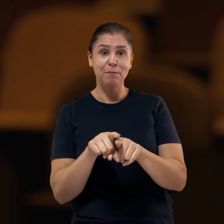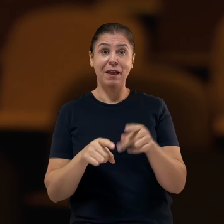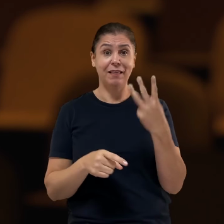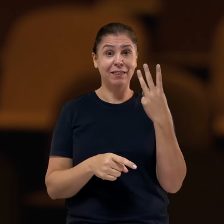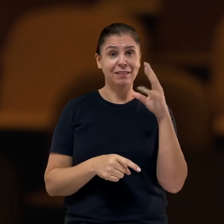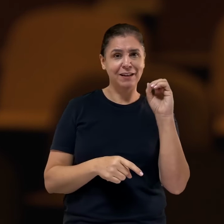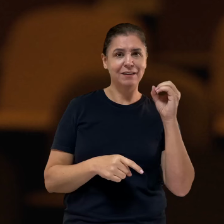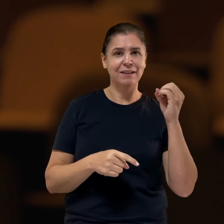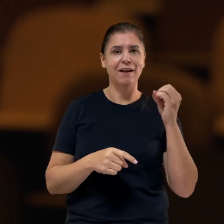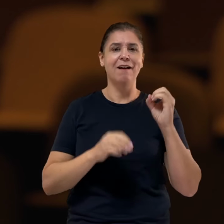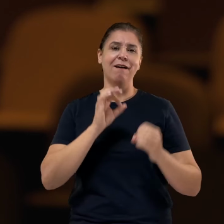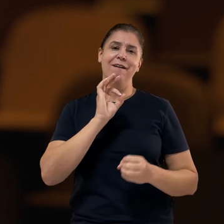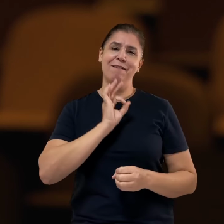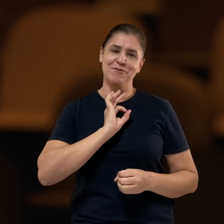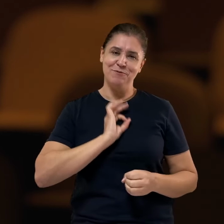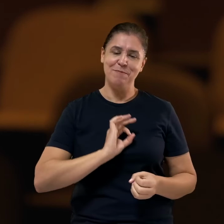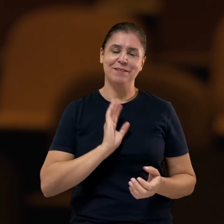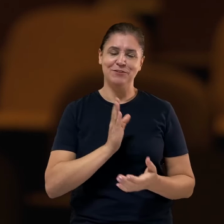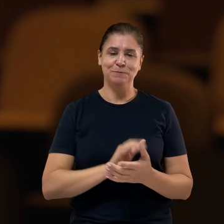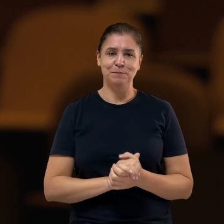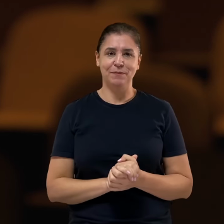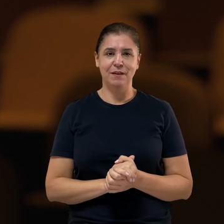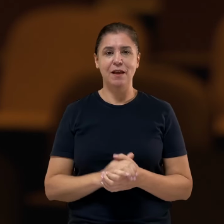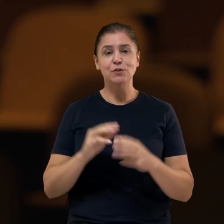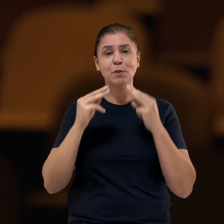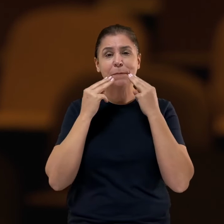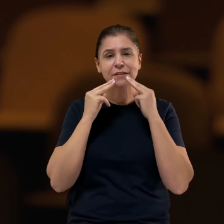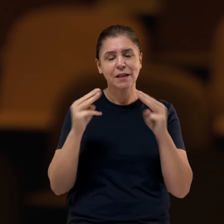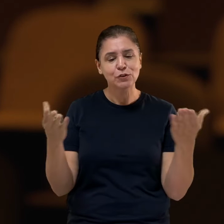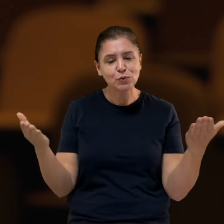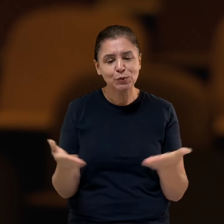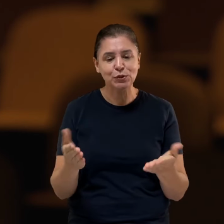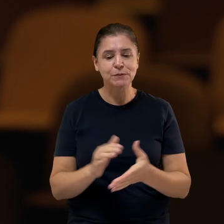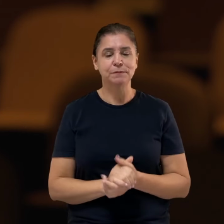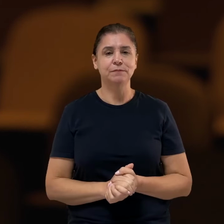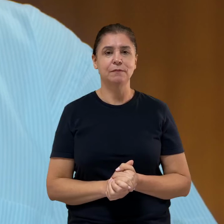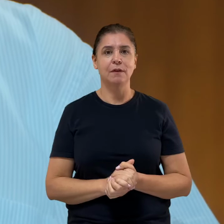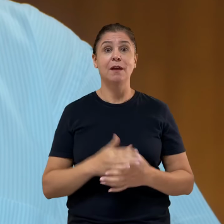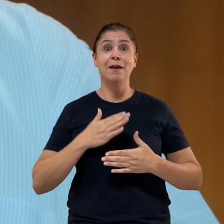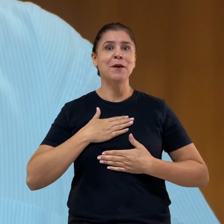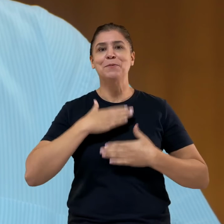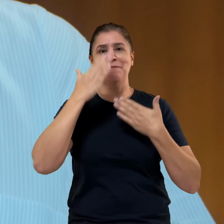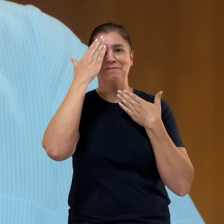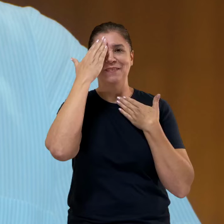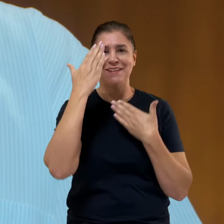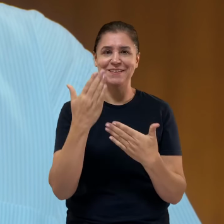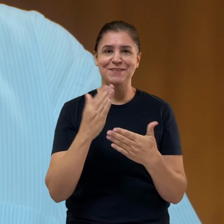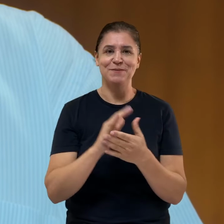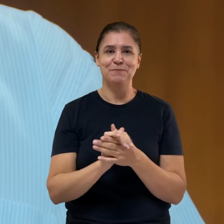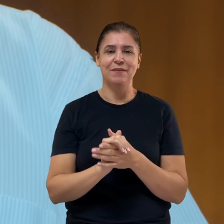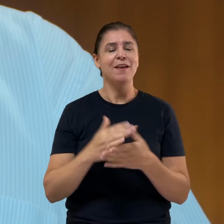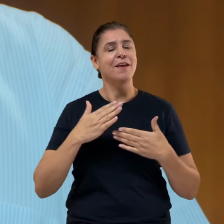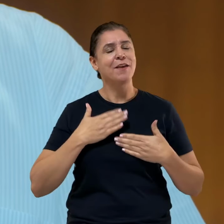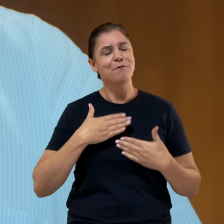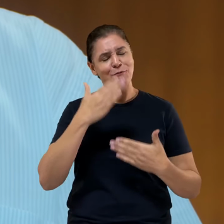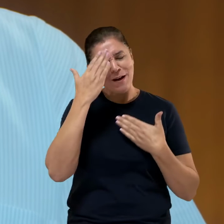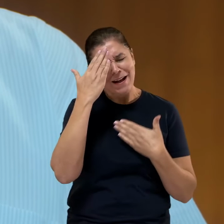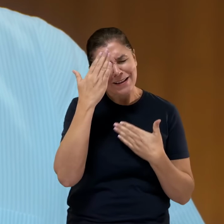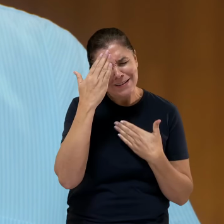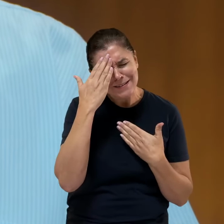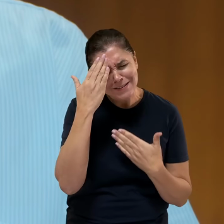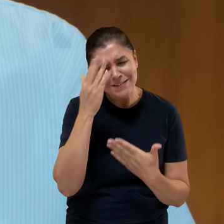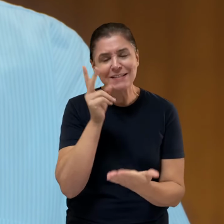pelos 30 anos de ordenação presbiteral. A sua mensagem final ao povo de Deus. Eu agradeço e vou